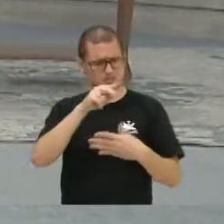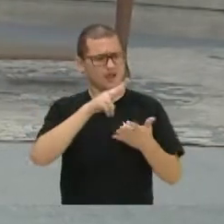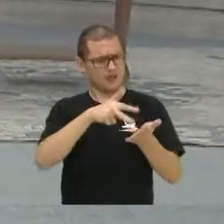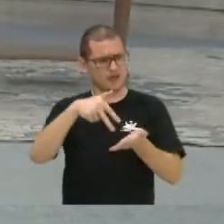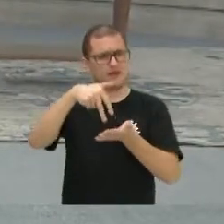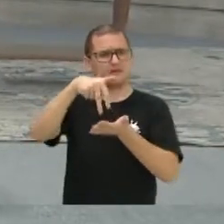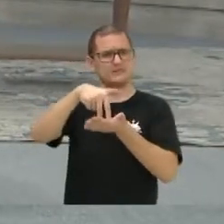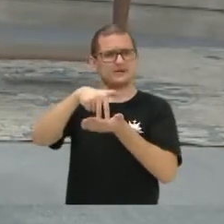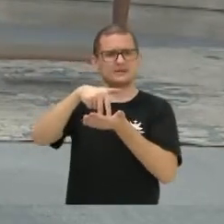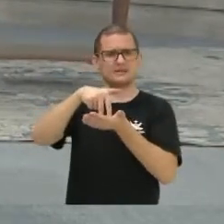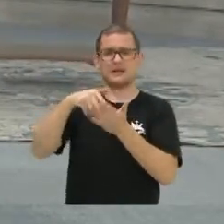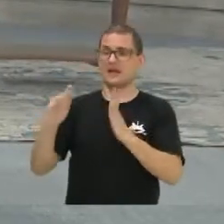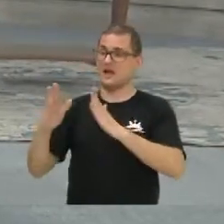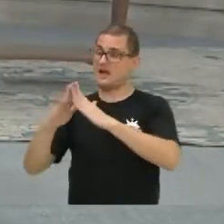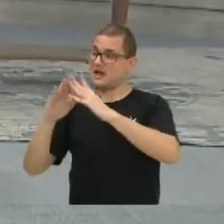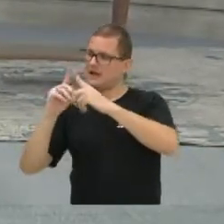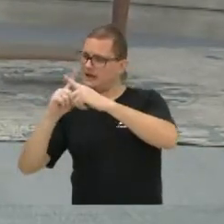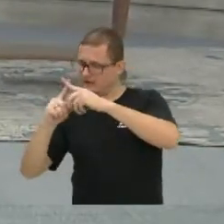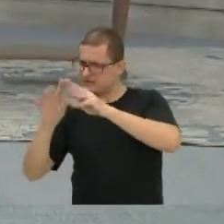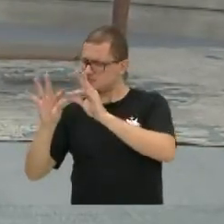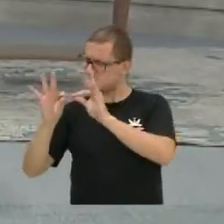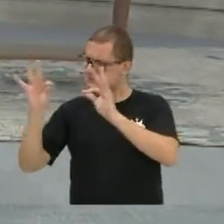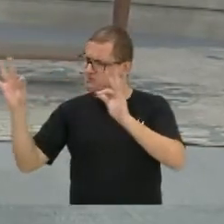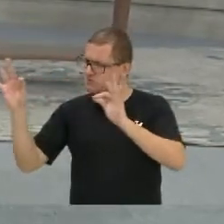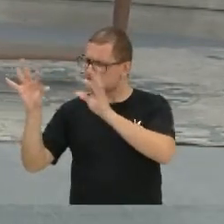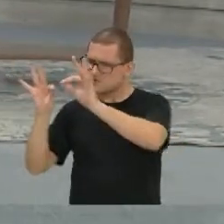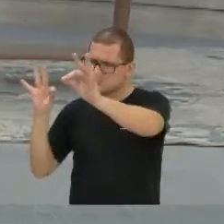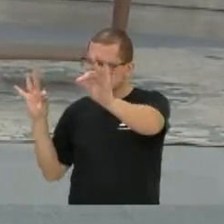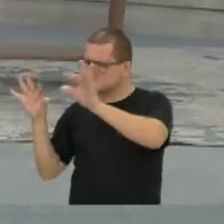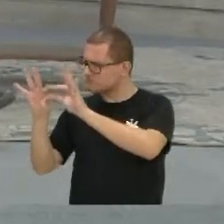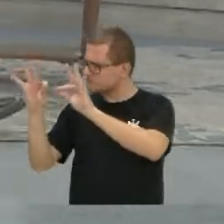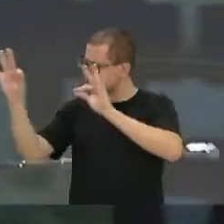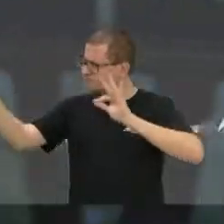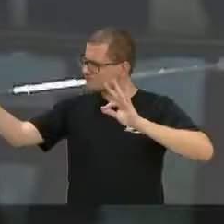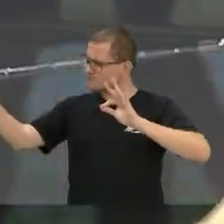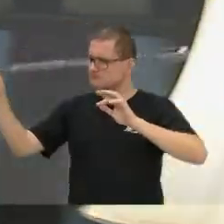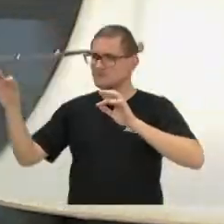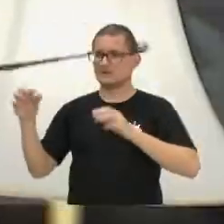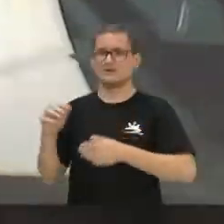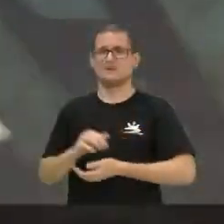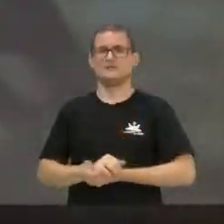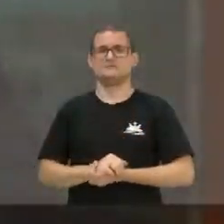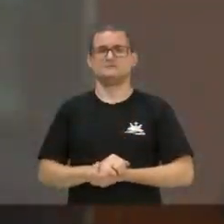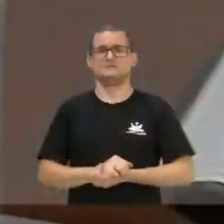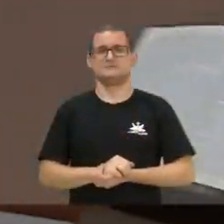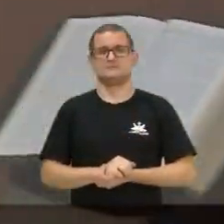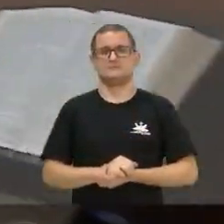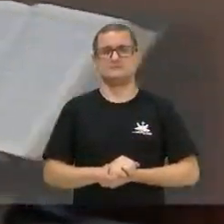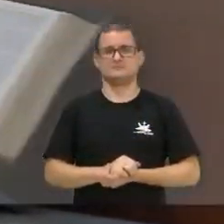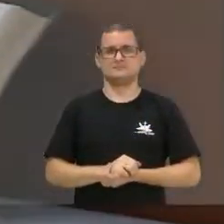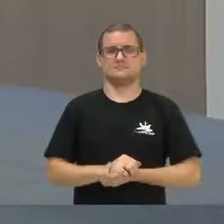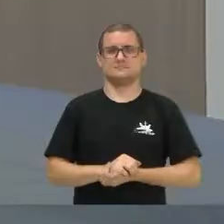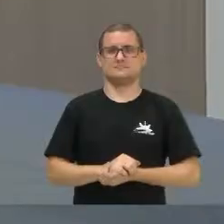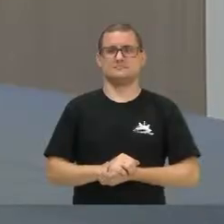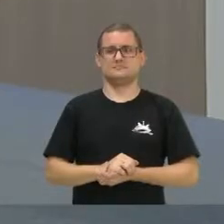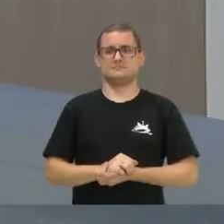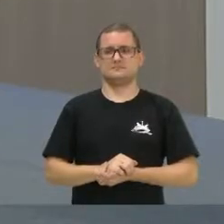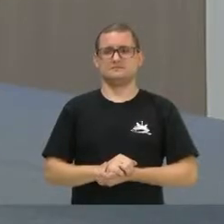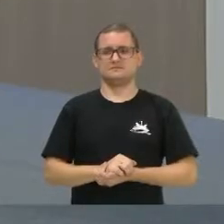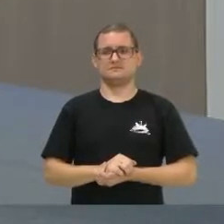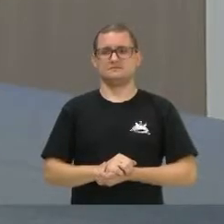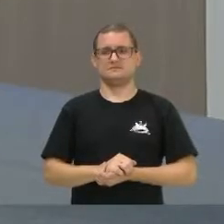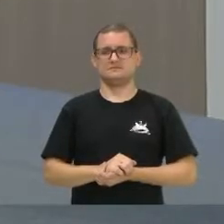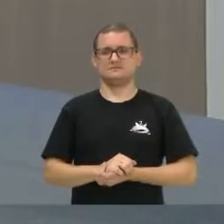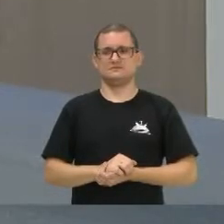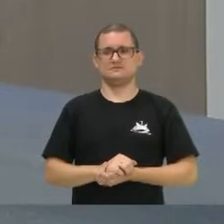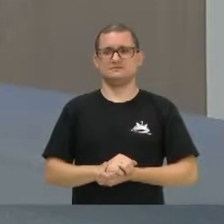essa é a comunidade é e será deus que vai defendê-la